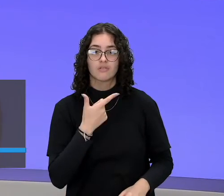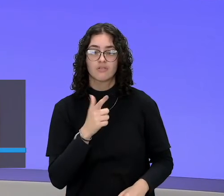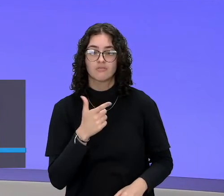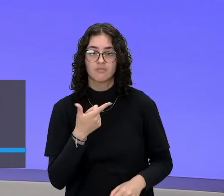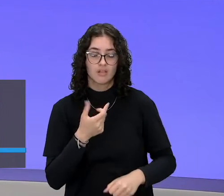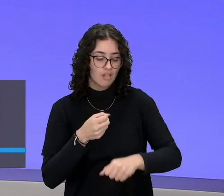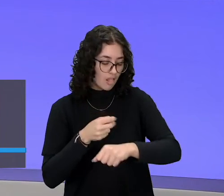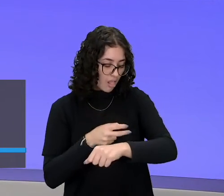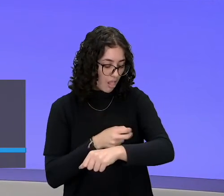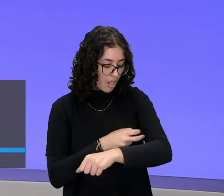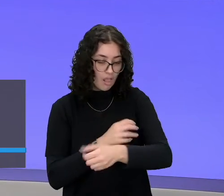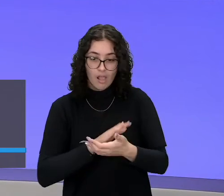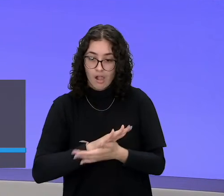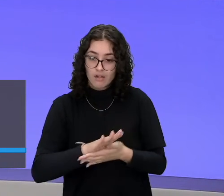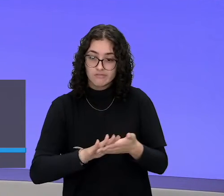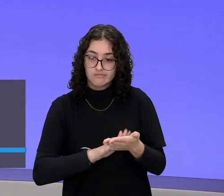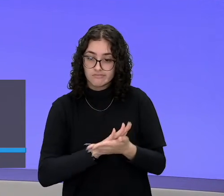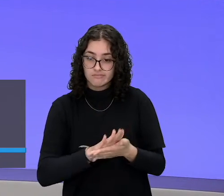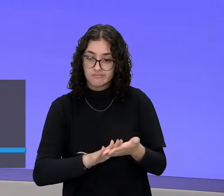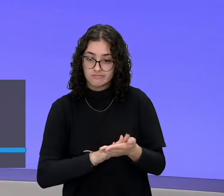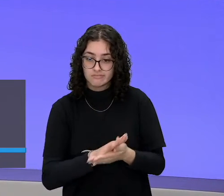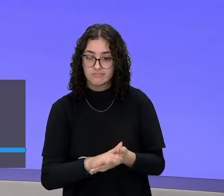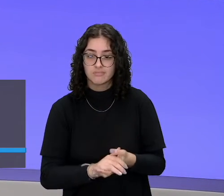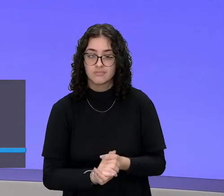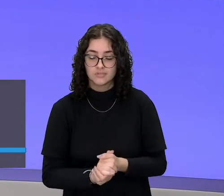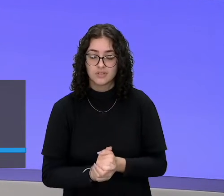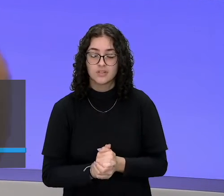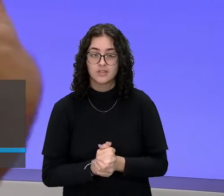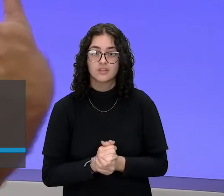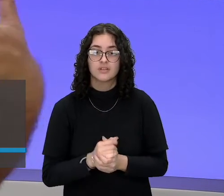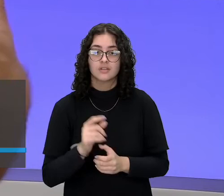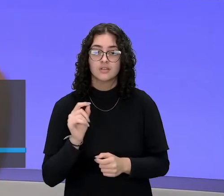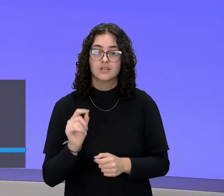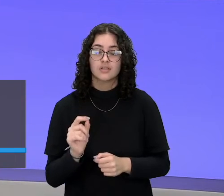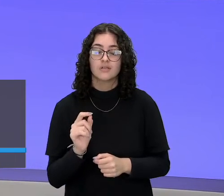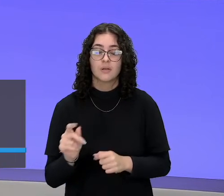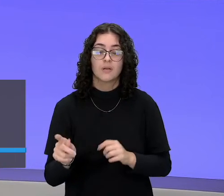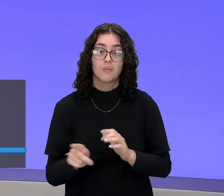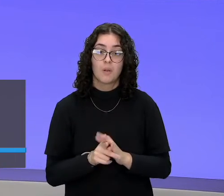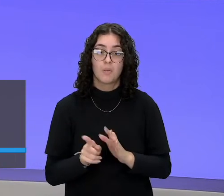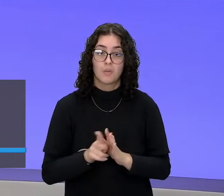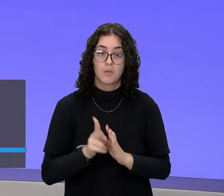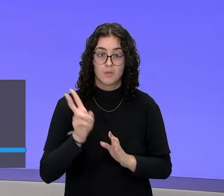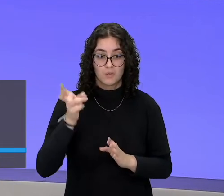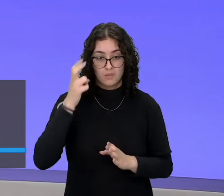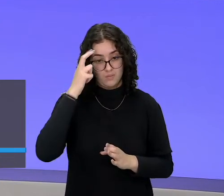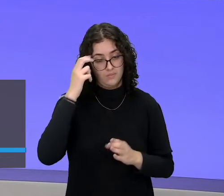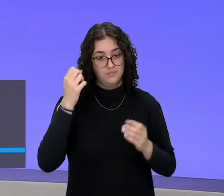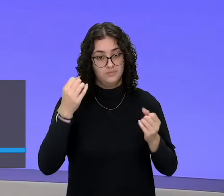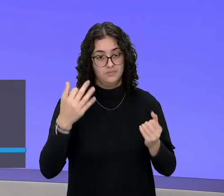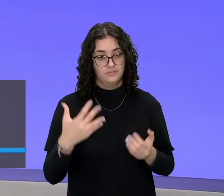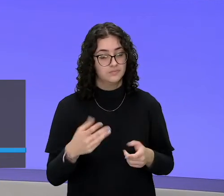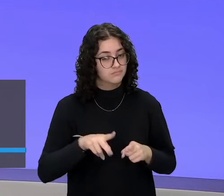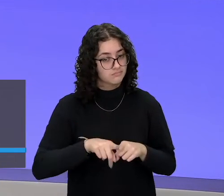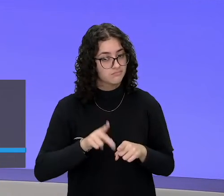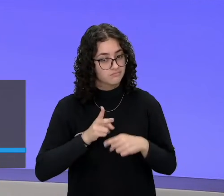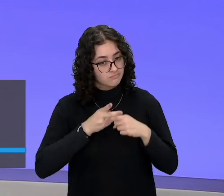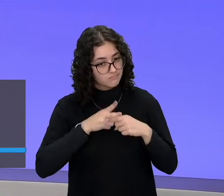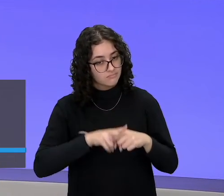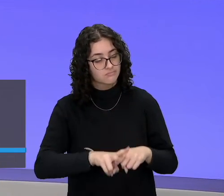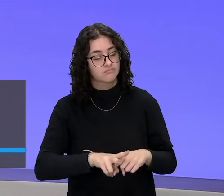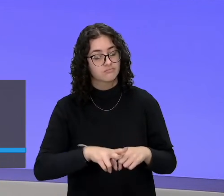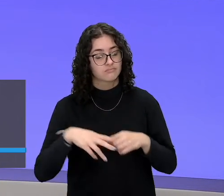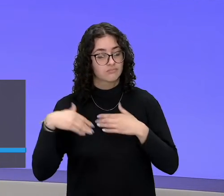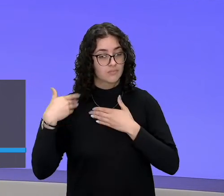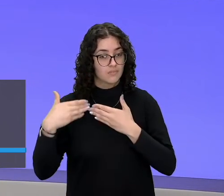de agrotóxico ou coisa do tipo, e além daquelas questões culturais, como eu falei, de se preservar a